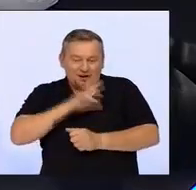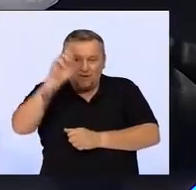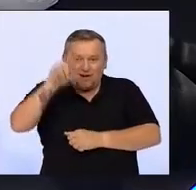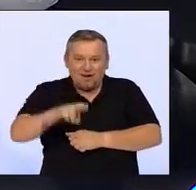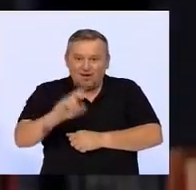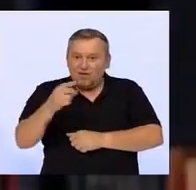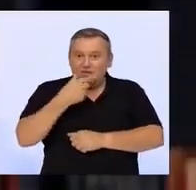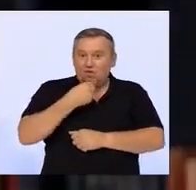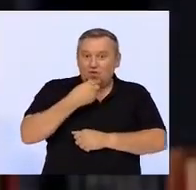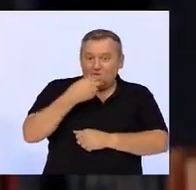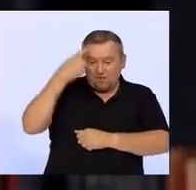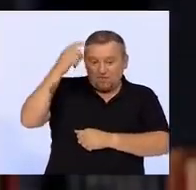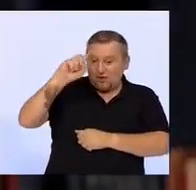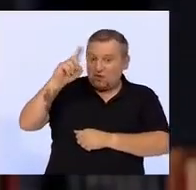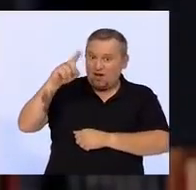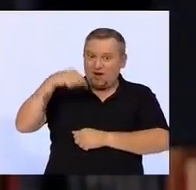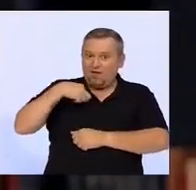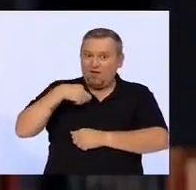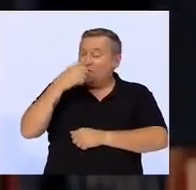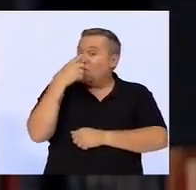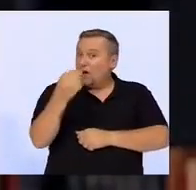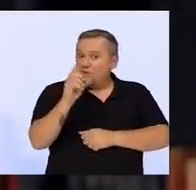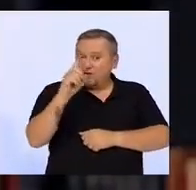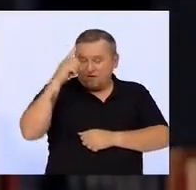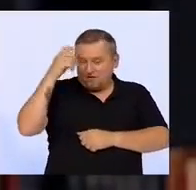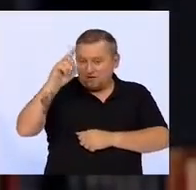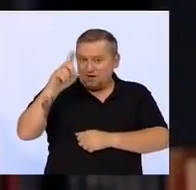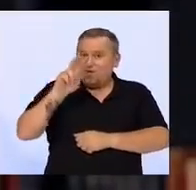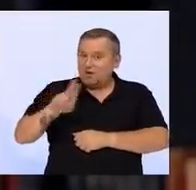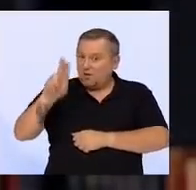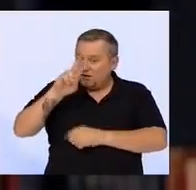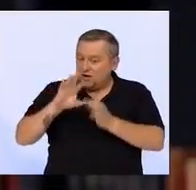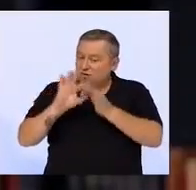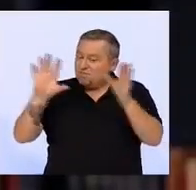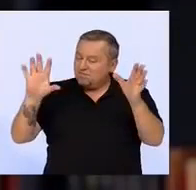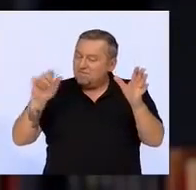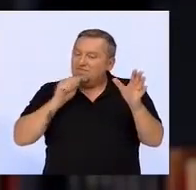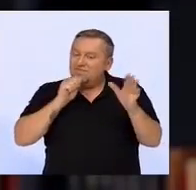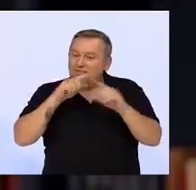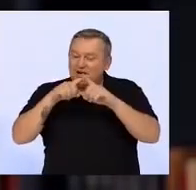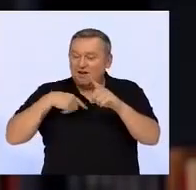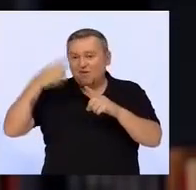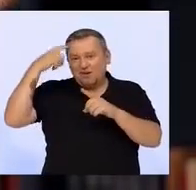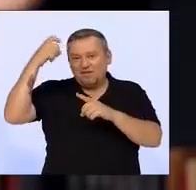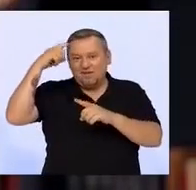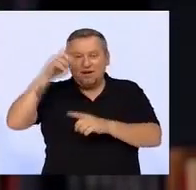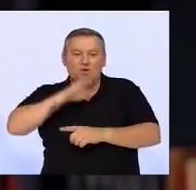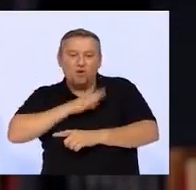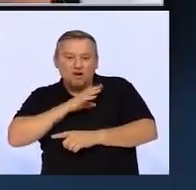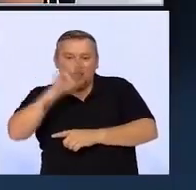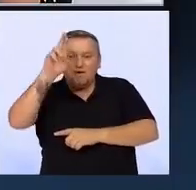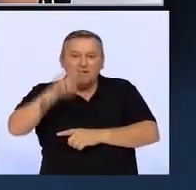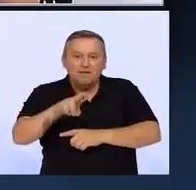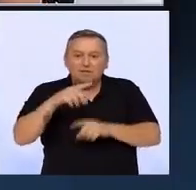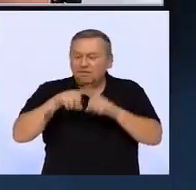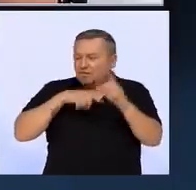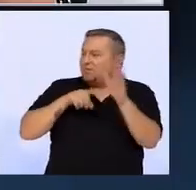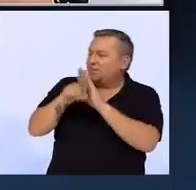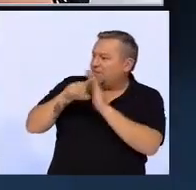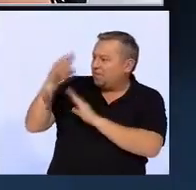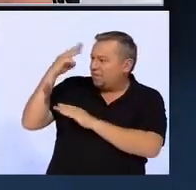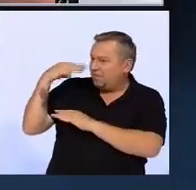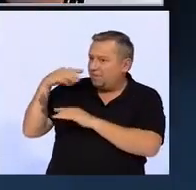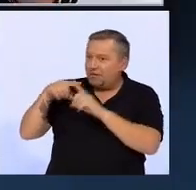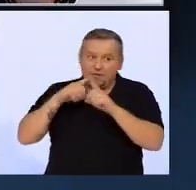Alckmin que inventou, fui eu na outra campanha. Ele está usando sem minha autorização. Pois bom, então essa que é a questão, Mariana. Pois é, o eleitor podia votar